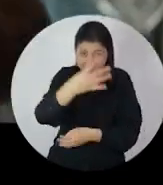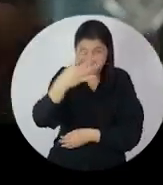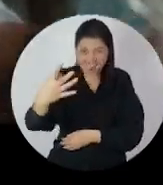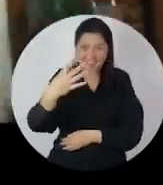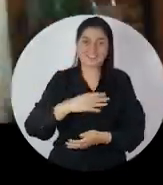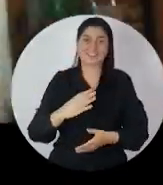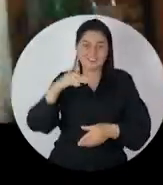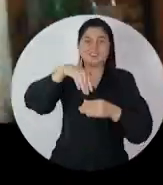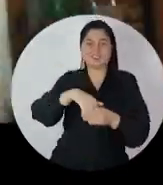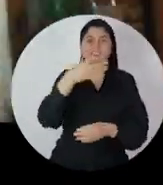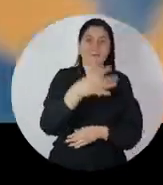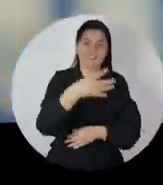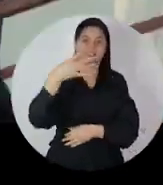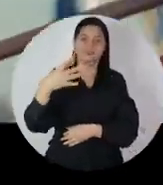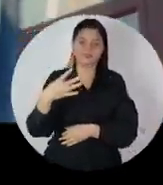Música